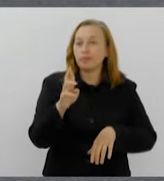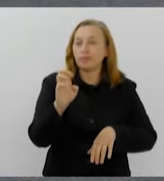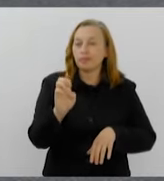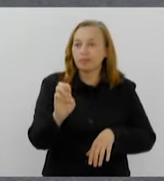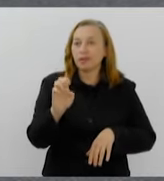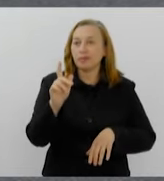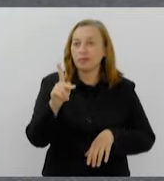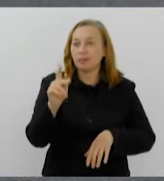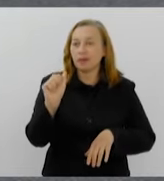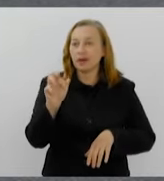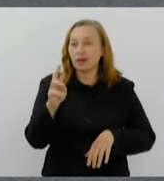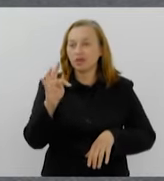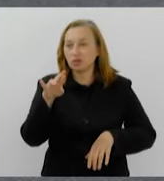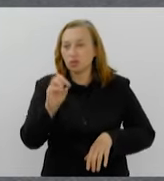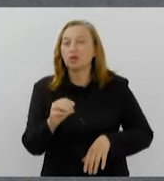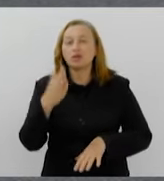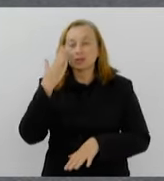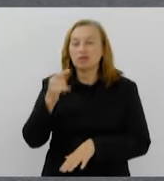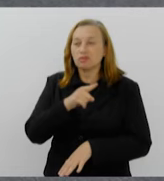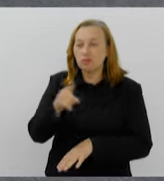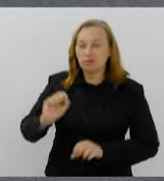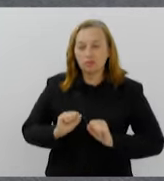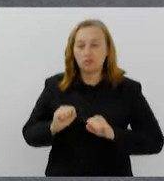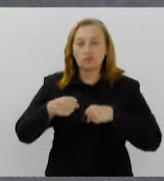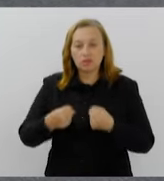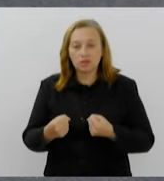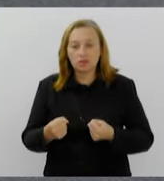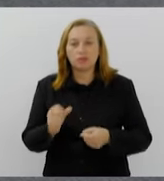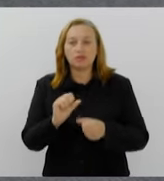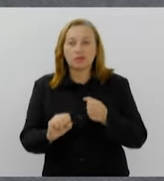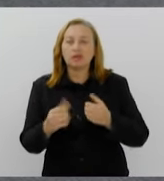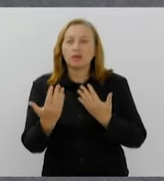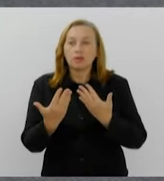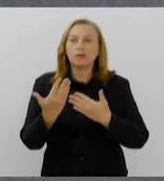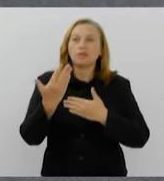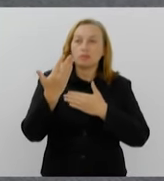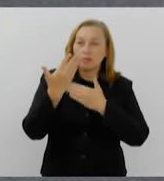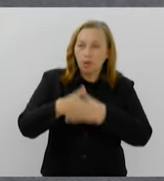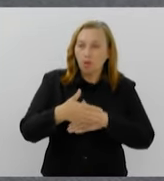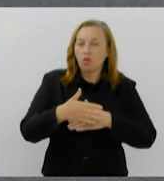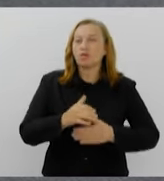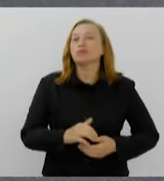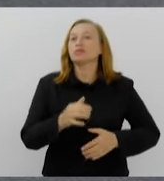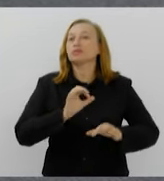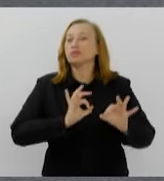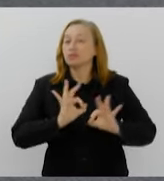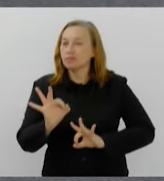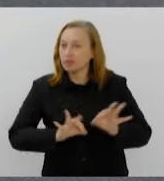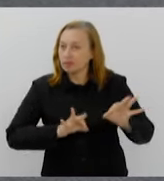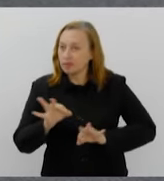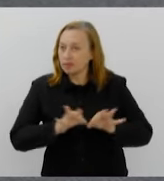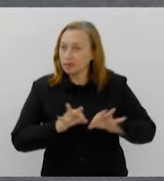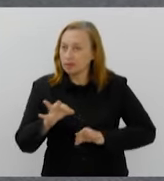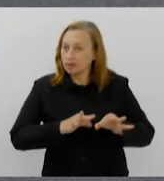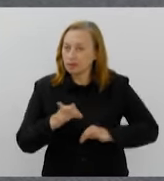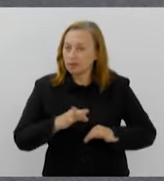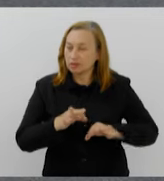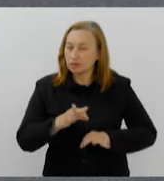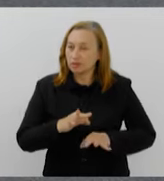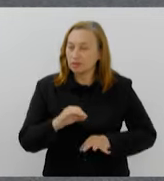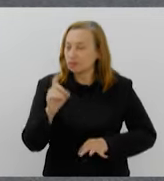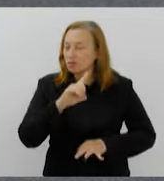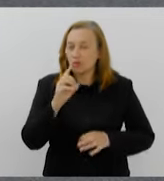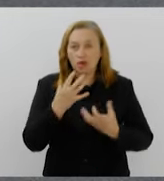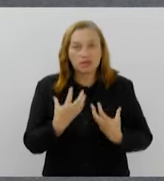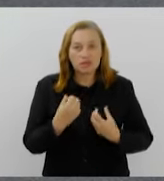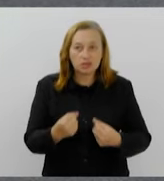se esforçaram para poder fazer as provas para poder se preparar e é inadmissível